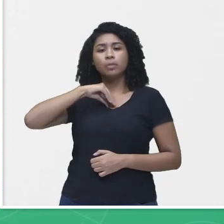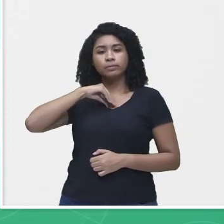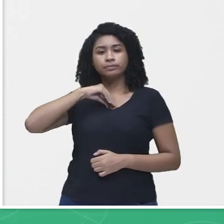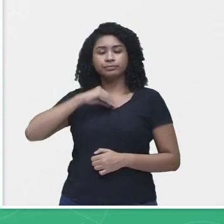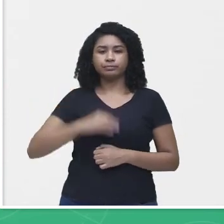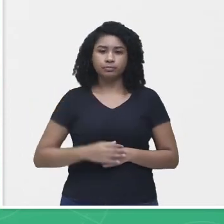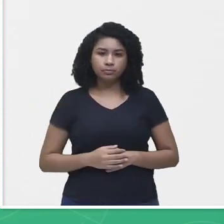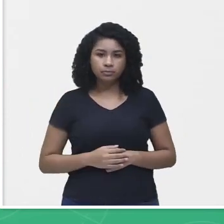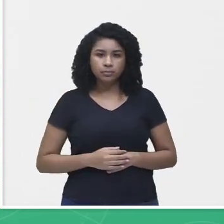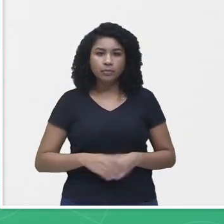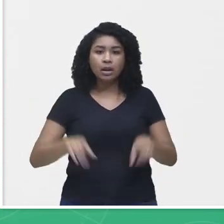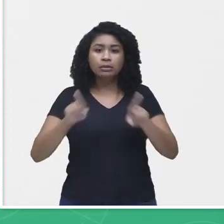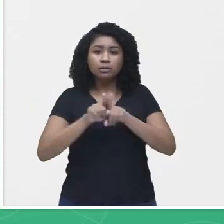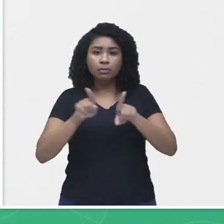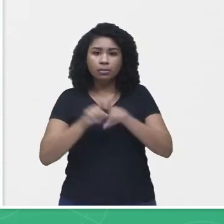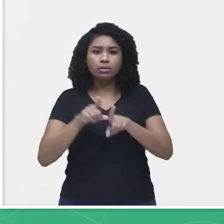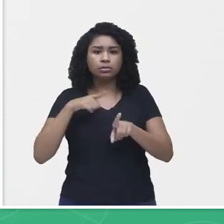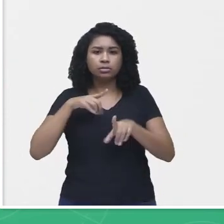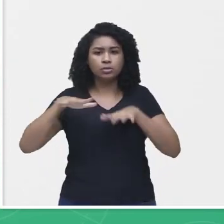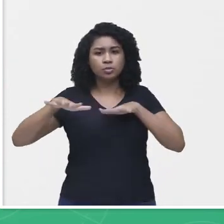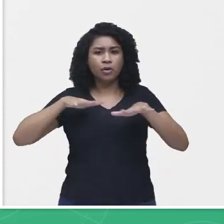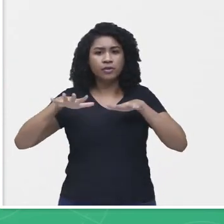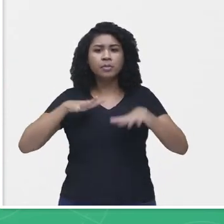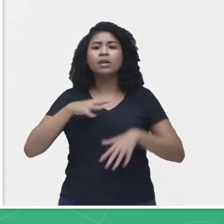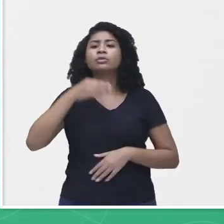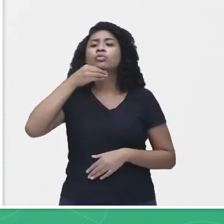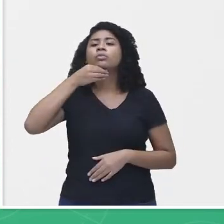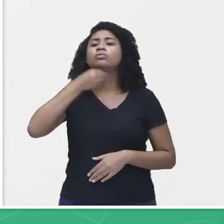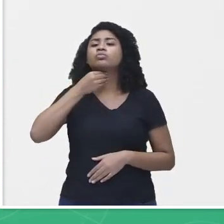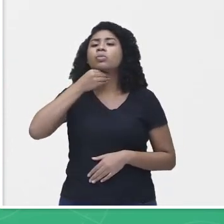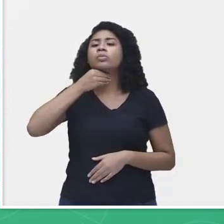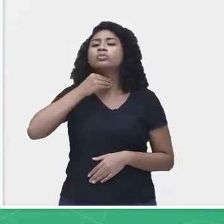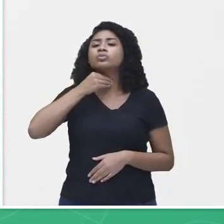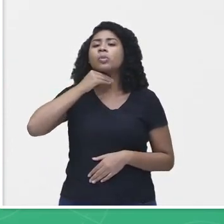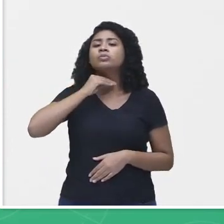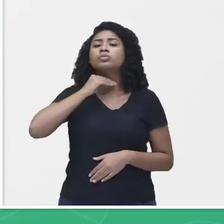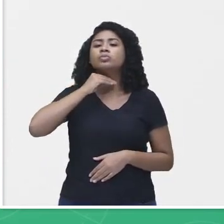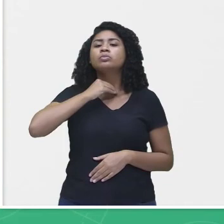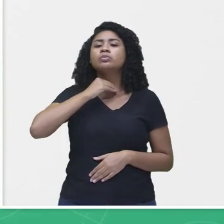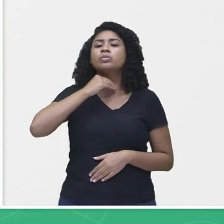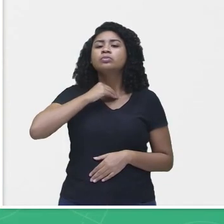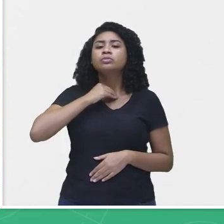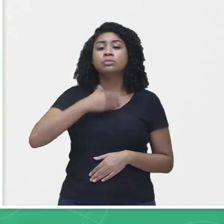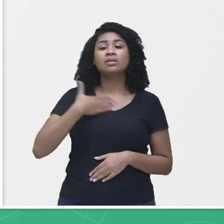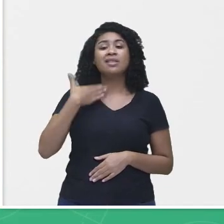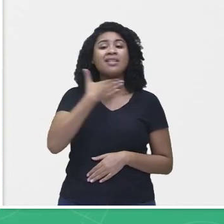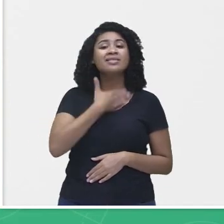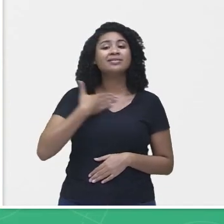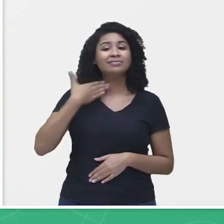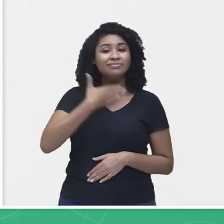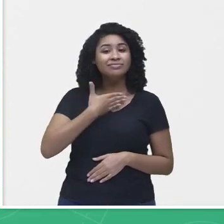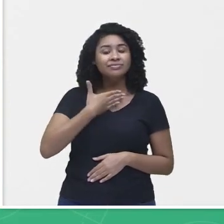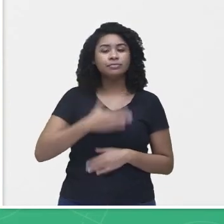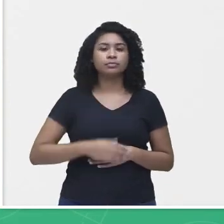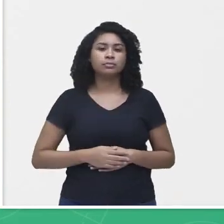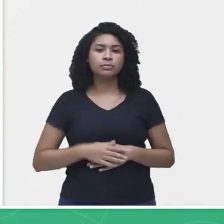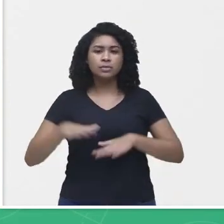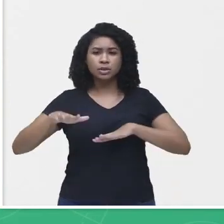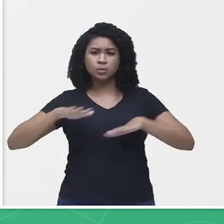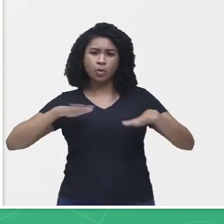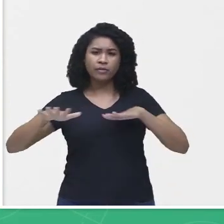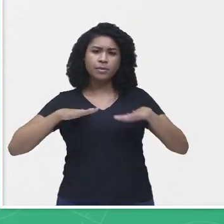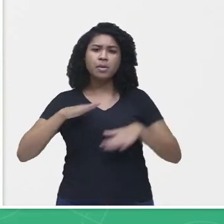eu tenho também os movimentos peristálticos que ocorrem no esôfago, né? Então, movimentos